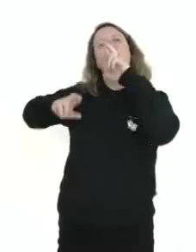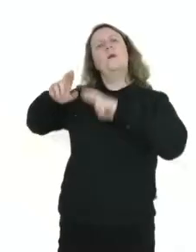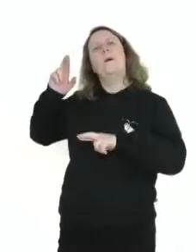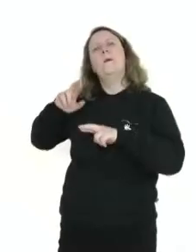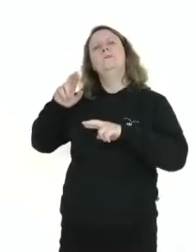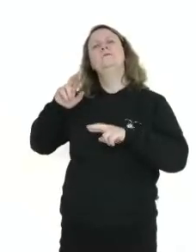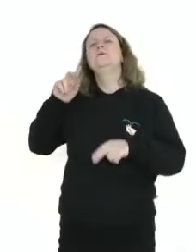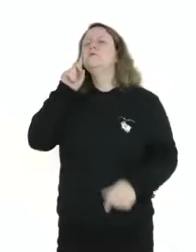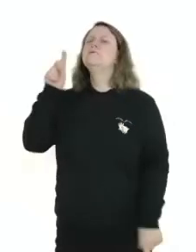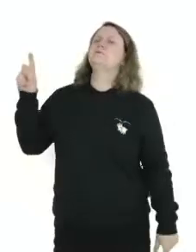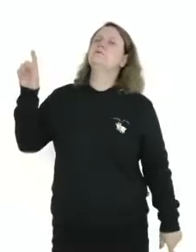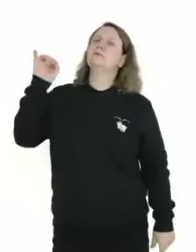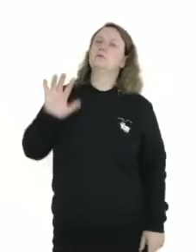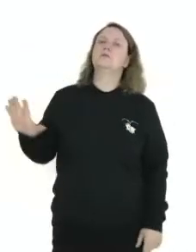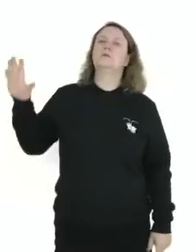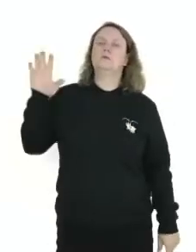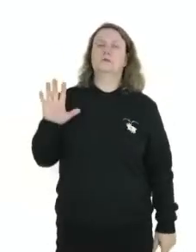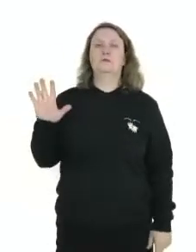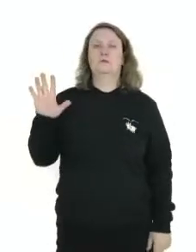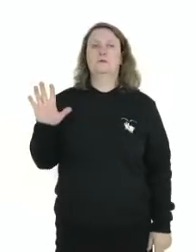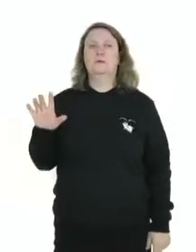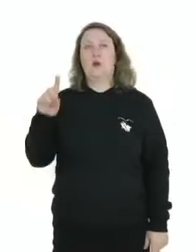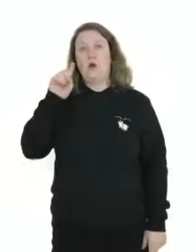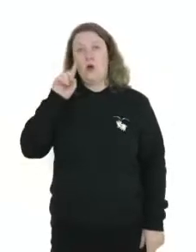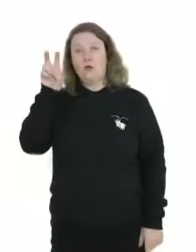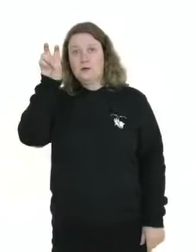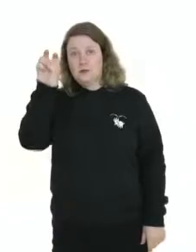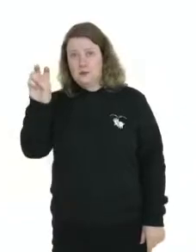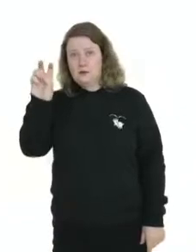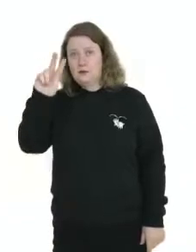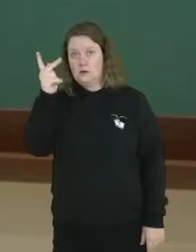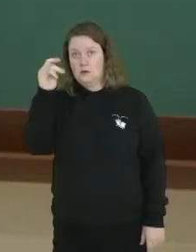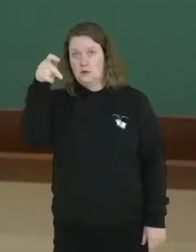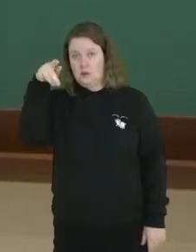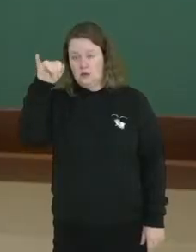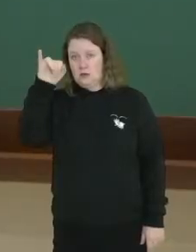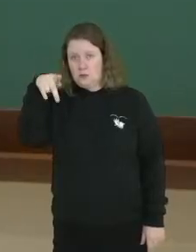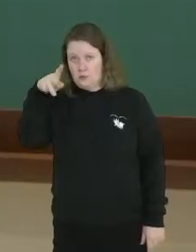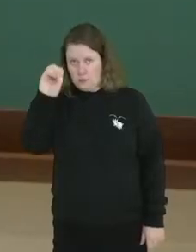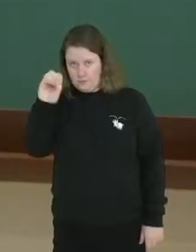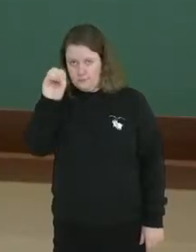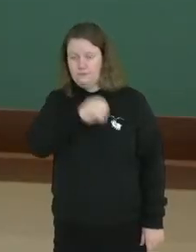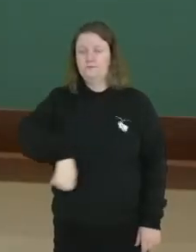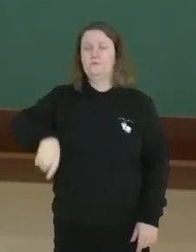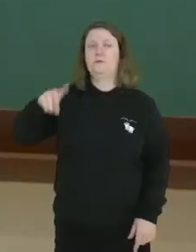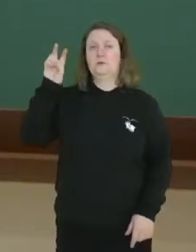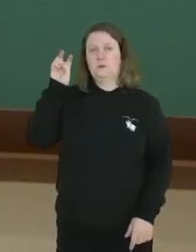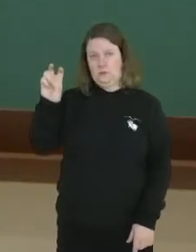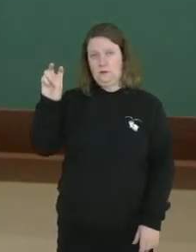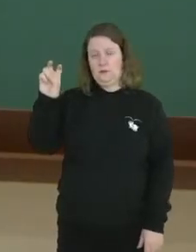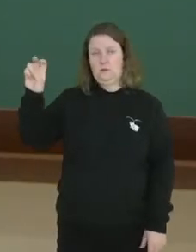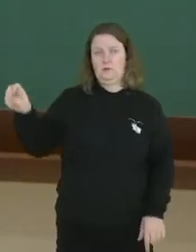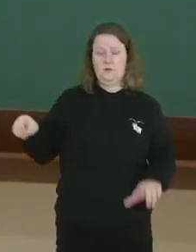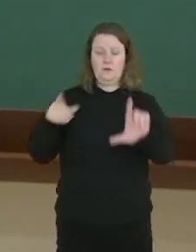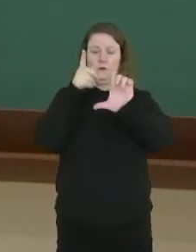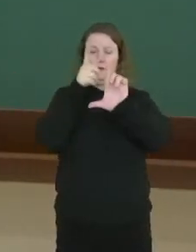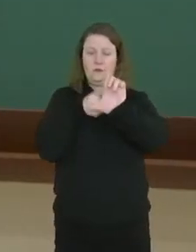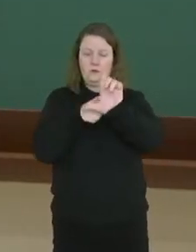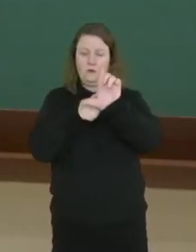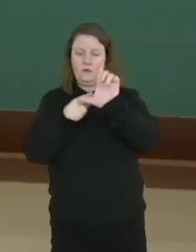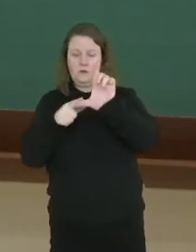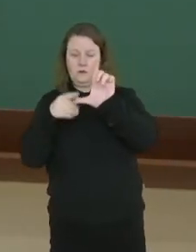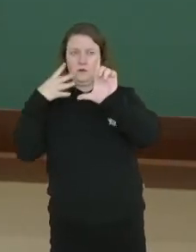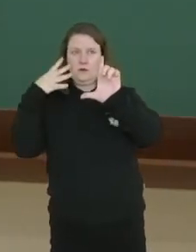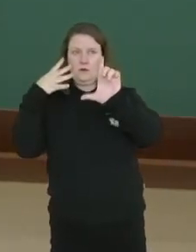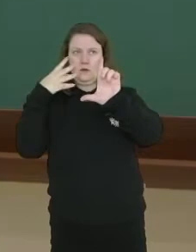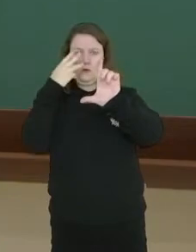triângulo retângulo da figura abaixo, em que a hipotenusa mede 5. Então, ó, hipotenusa, o maior lado, mede 5. E os outros dois